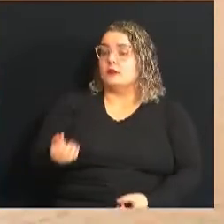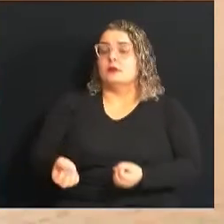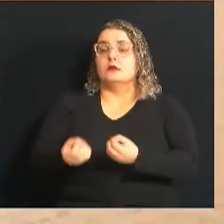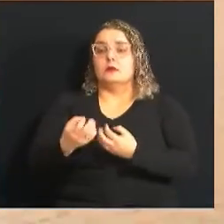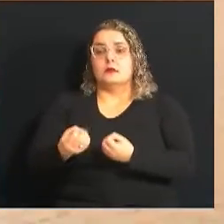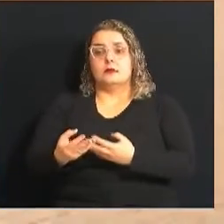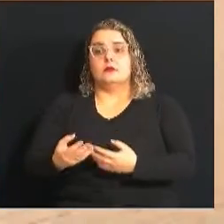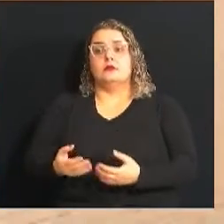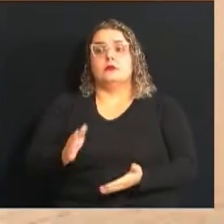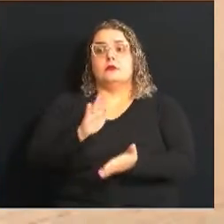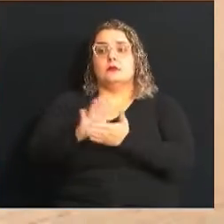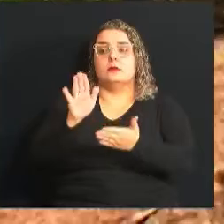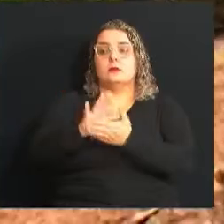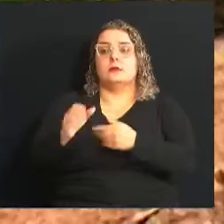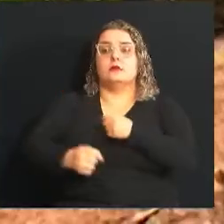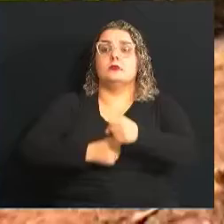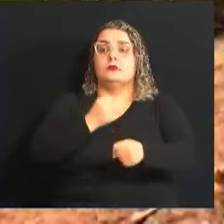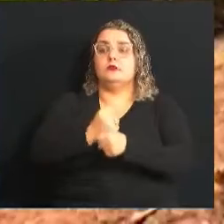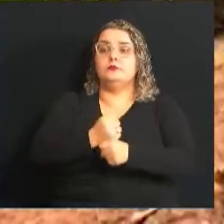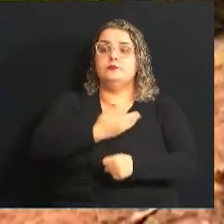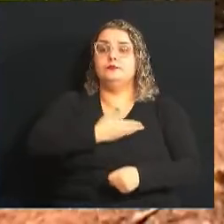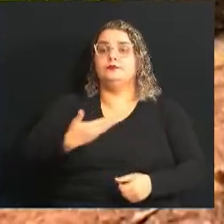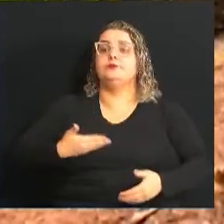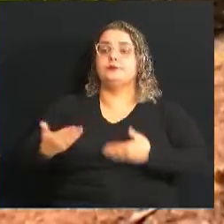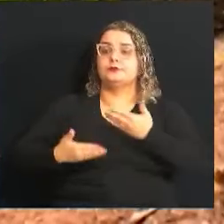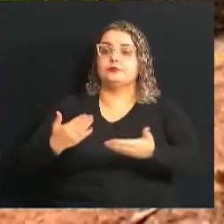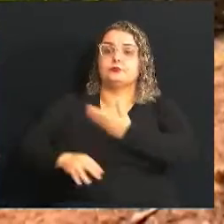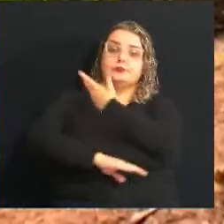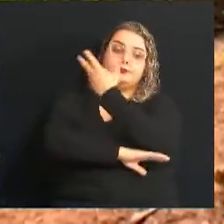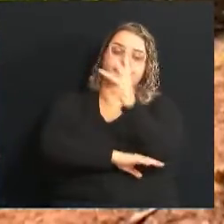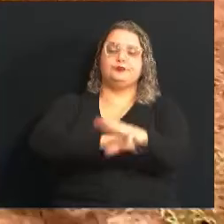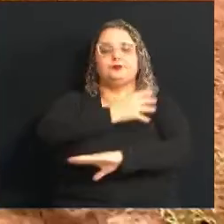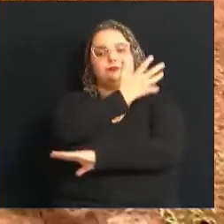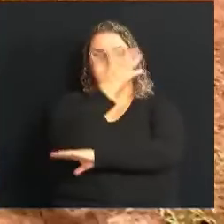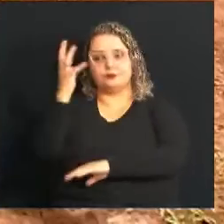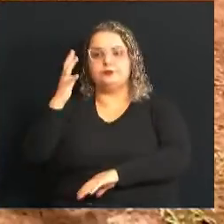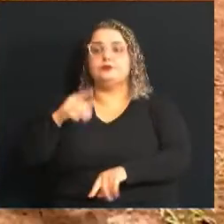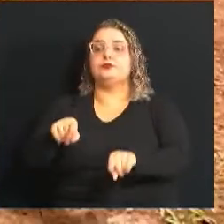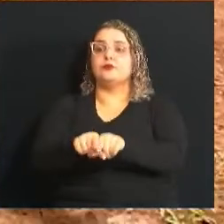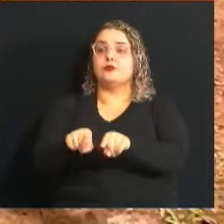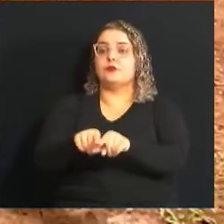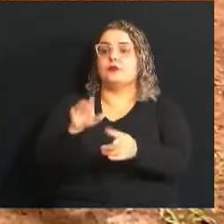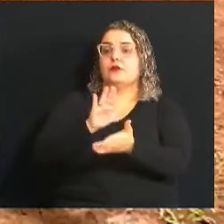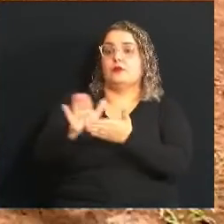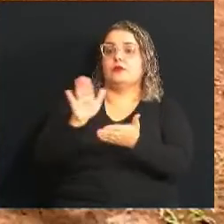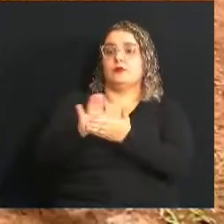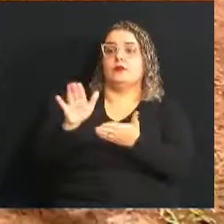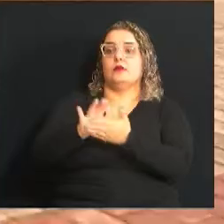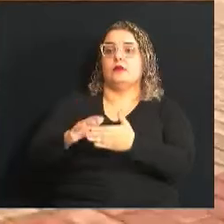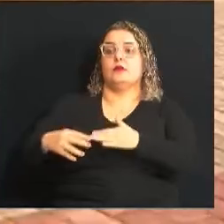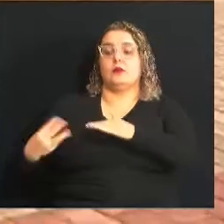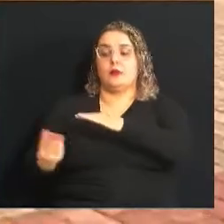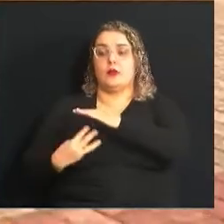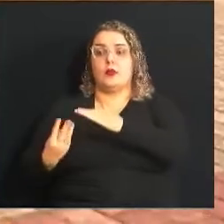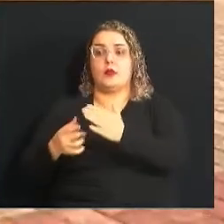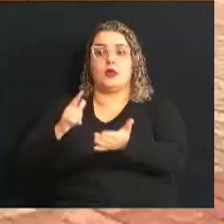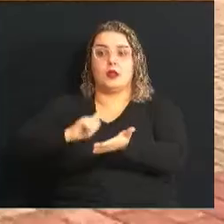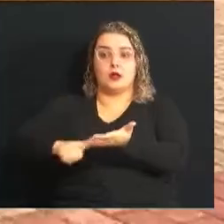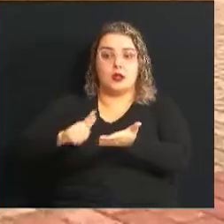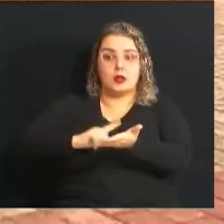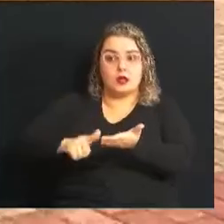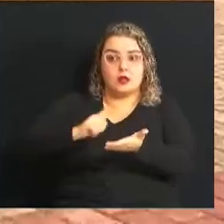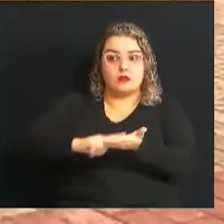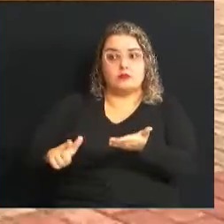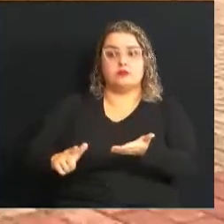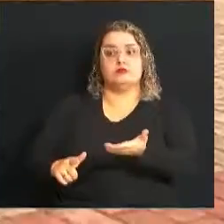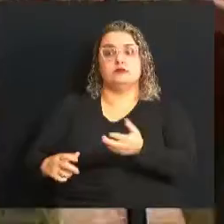anual com servidores lotados nos parques. Também custos com empresas terceirizadas de limpeza e um